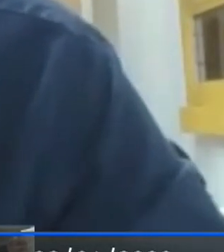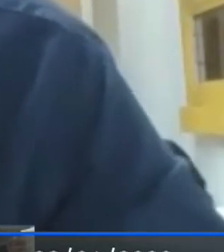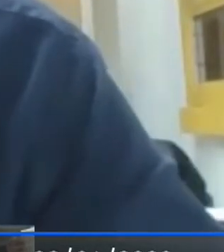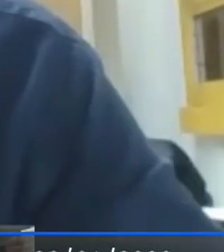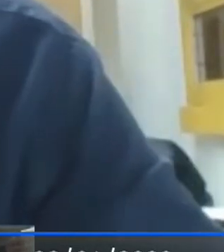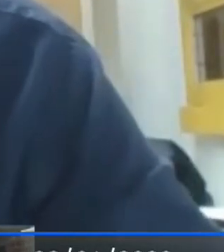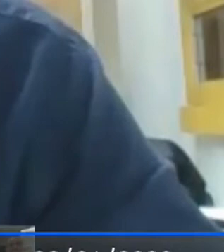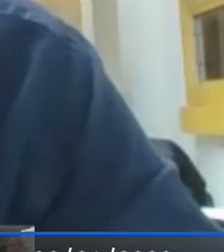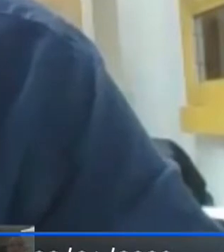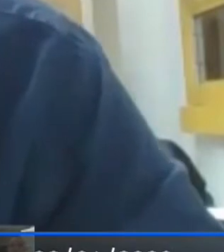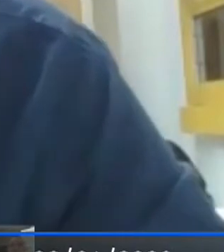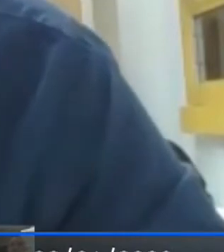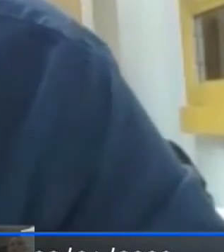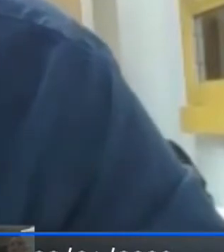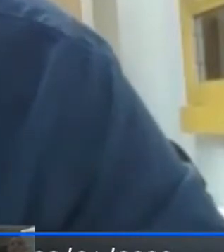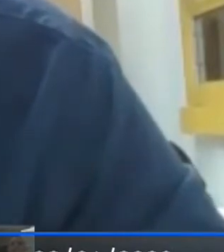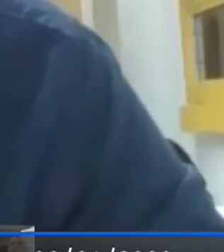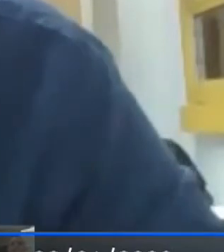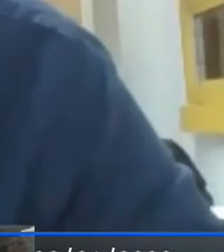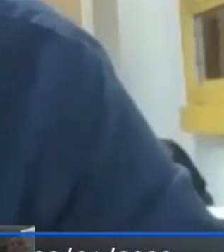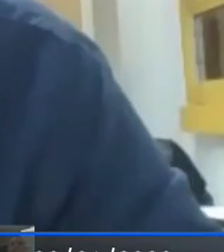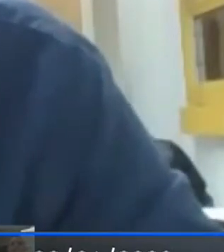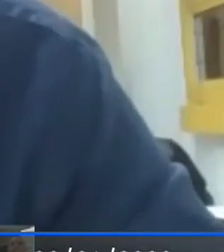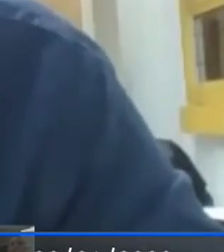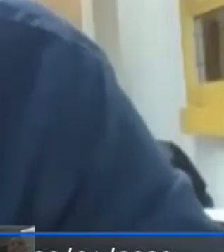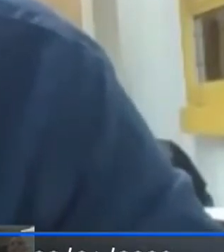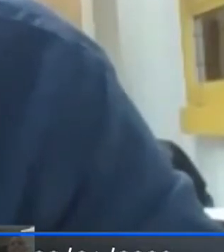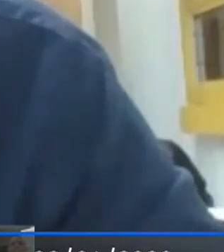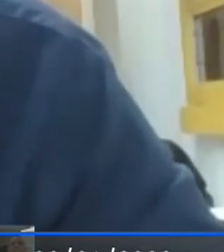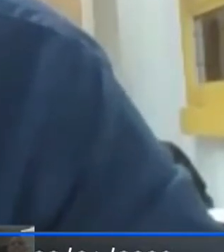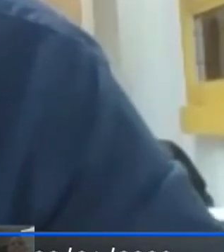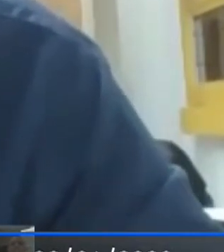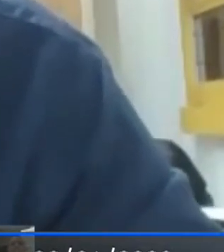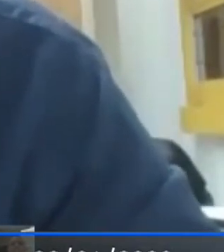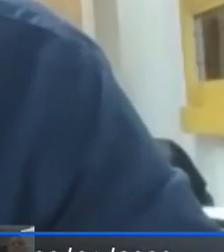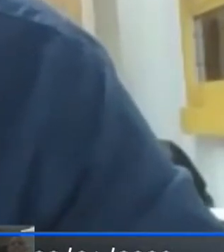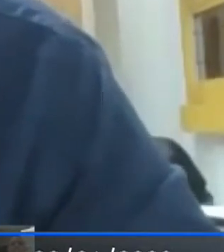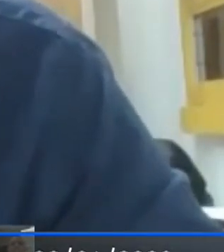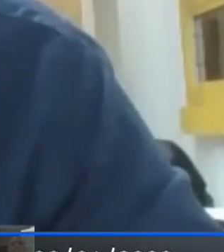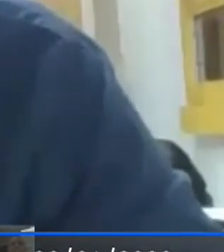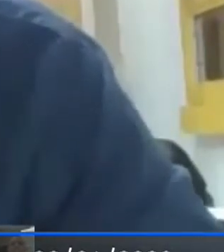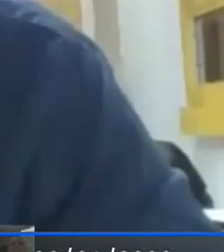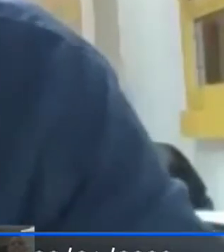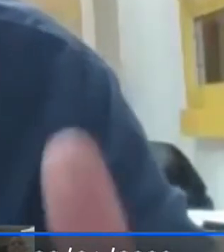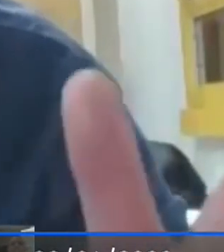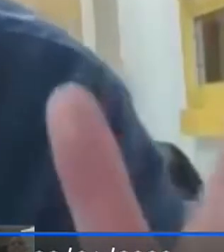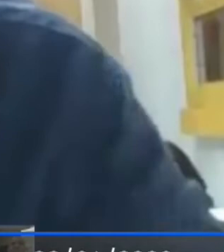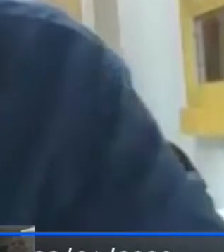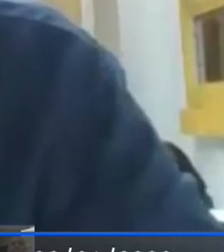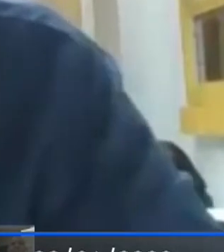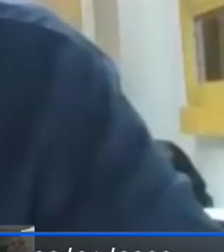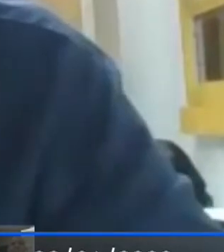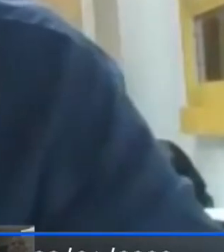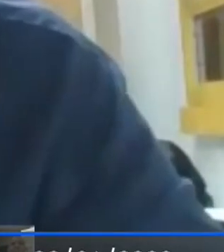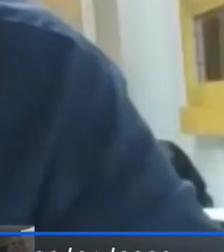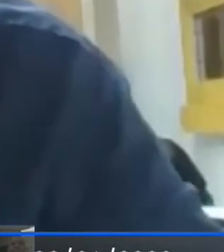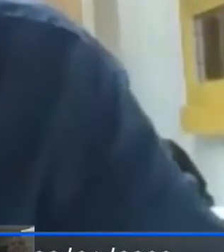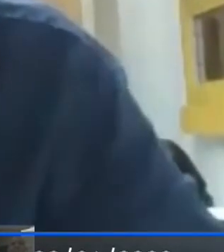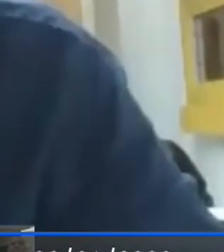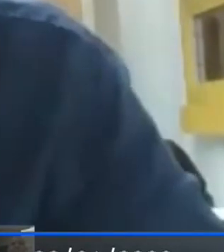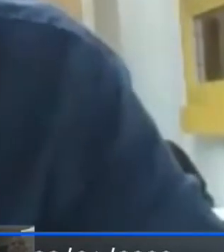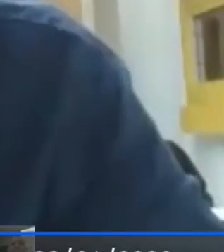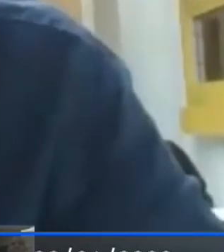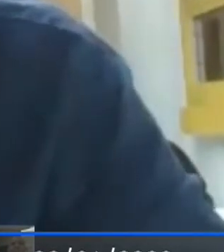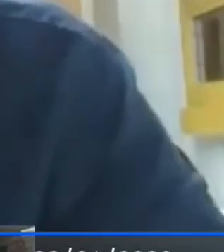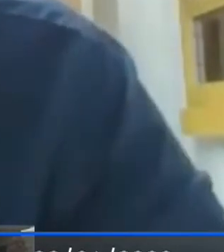tenha assim cartilhas e procedimentos unificados para que todos nós possamos seguir a mesma coisa, até porque nós produzimos é alimentos. Queremos ter